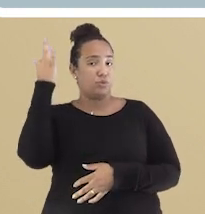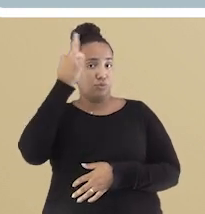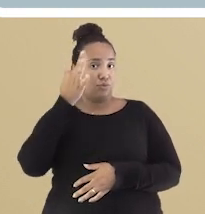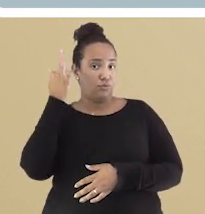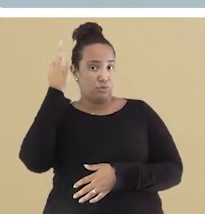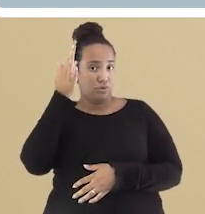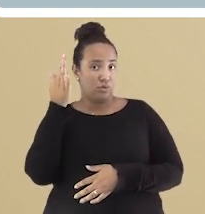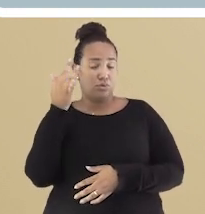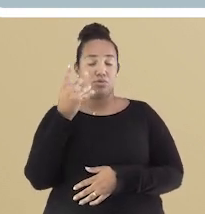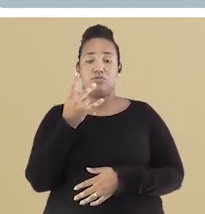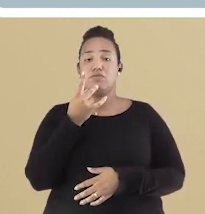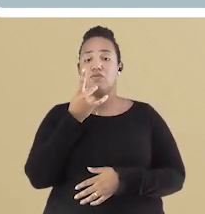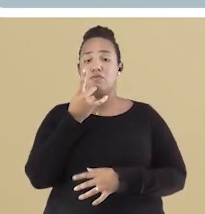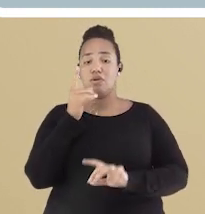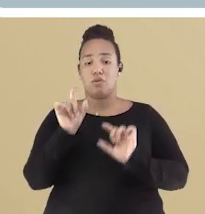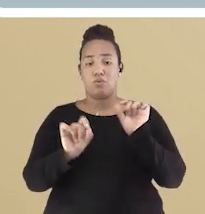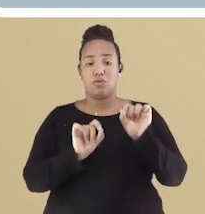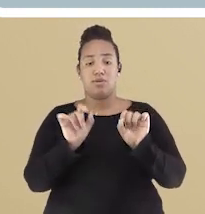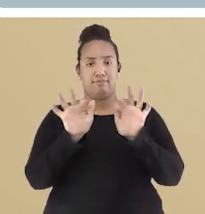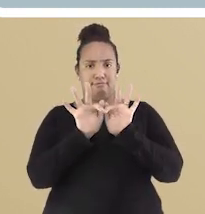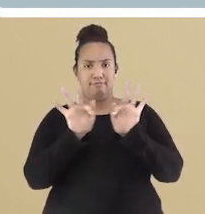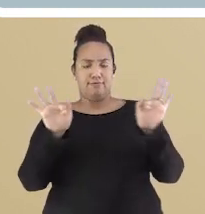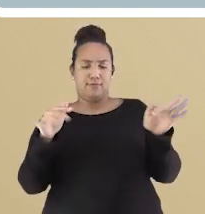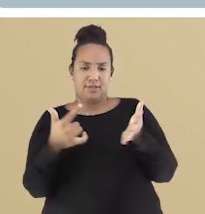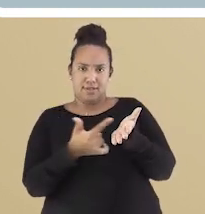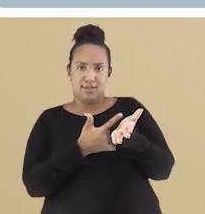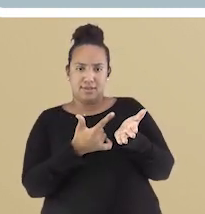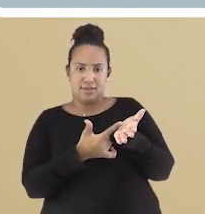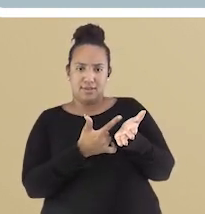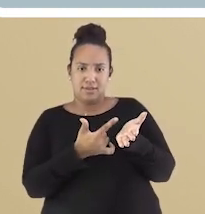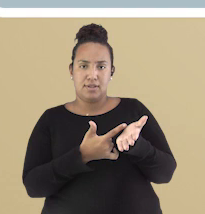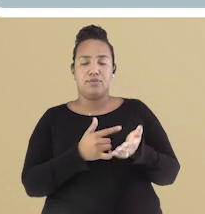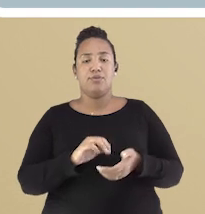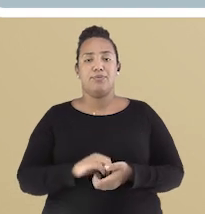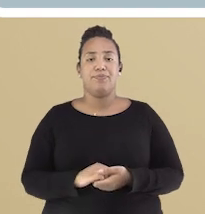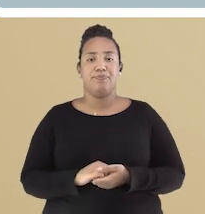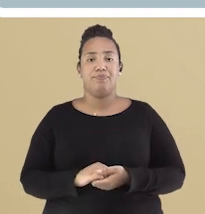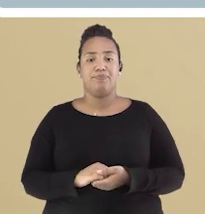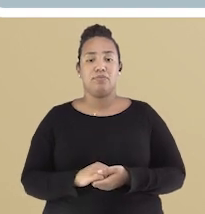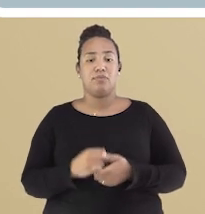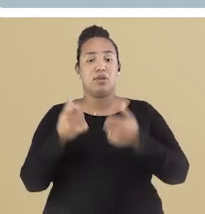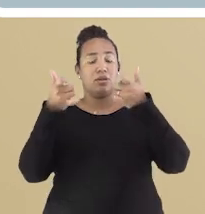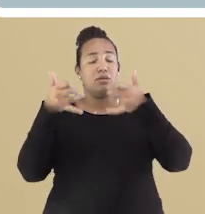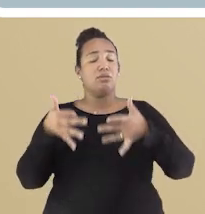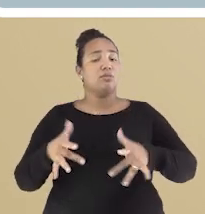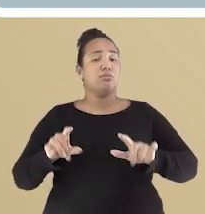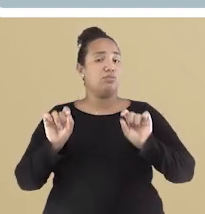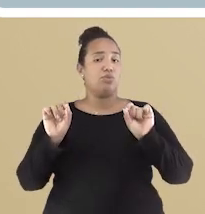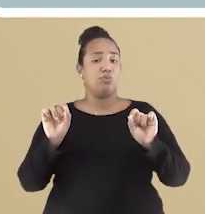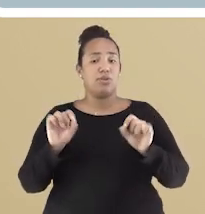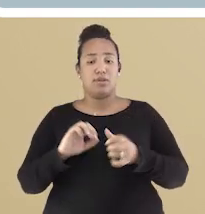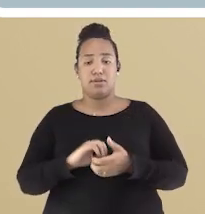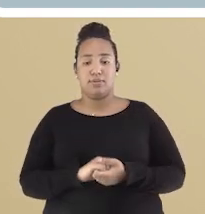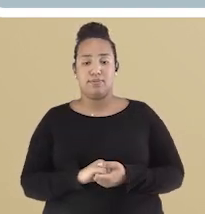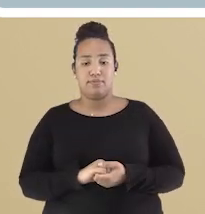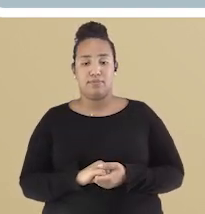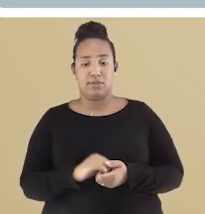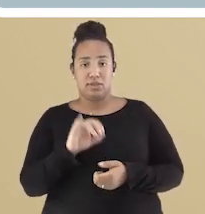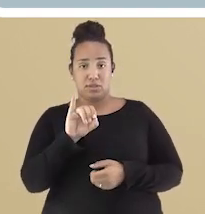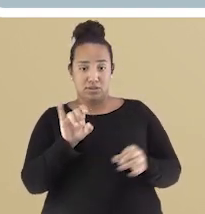filósofo chamado Friedrich escreveu uma frase em seu livro chamado o Crepúsculo dos Ídolos que é muito interessante